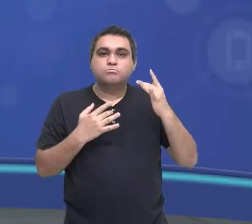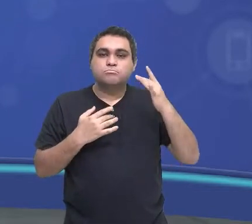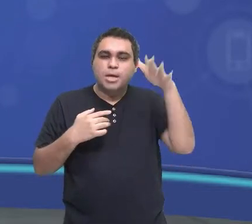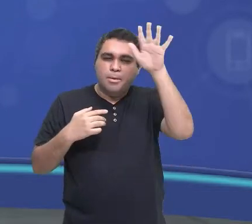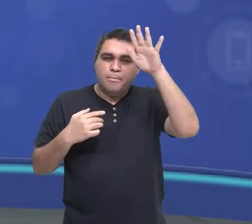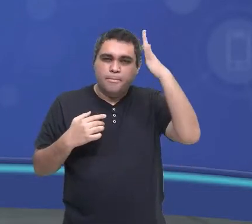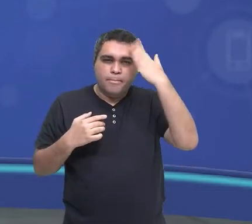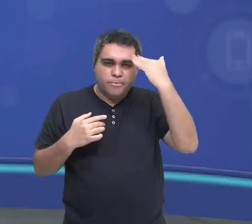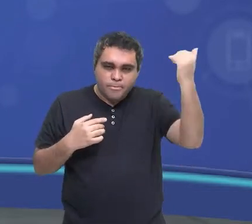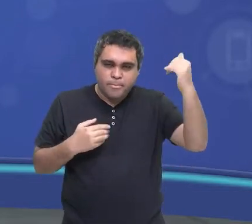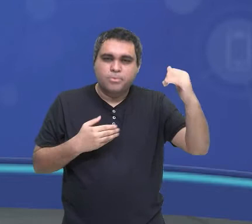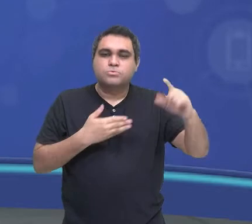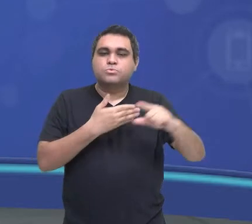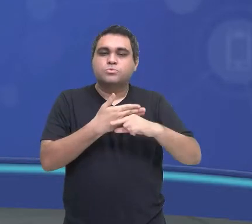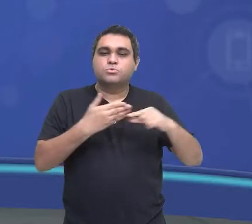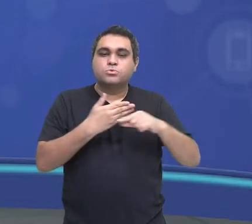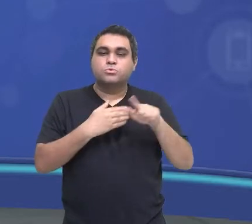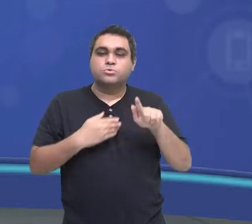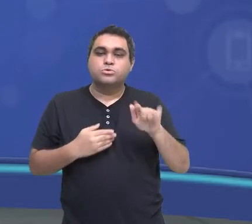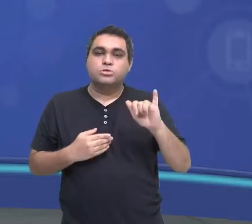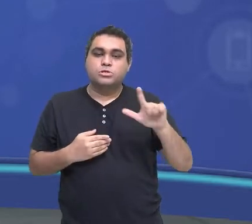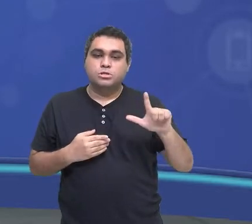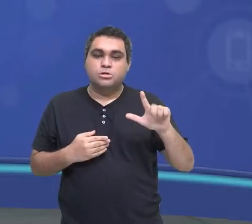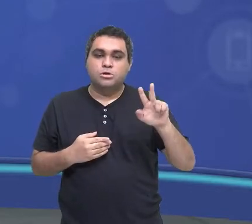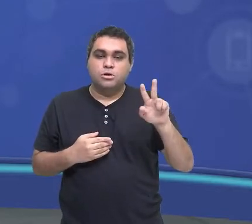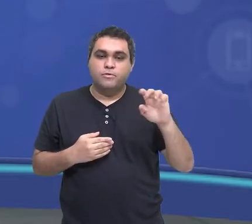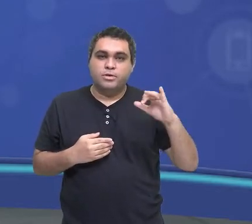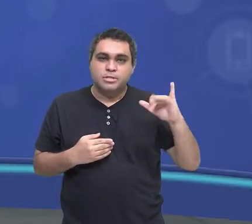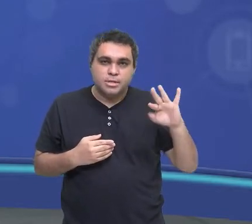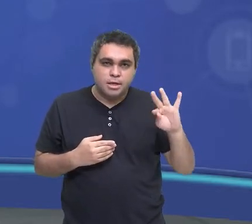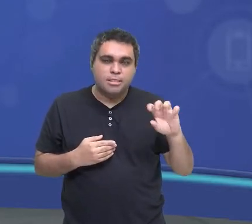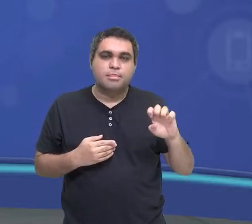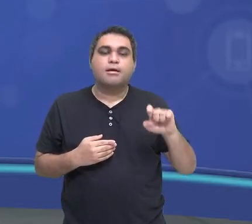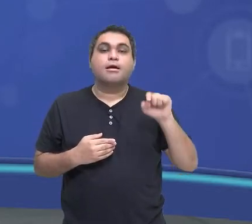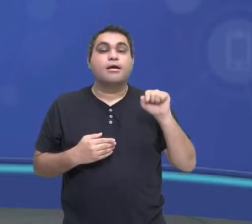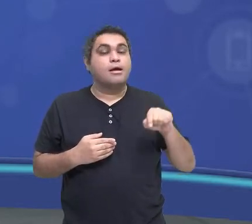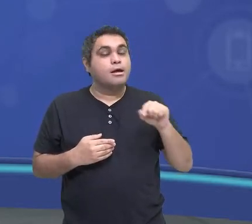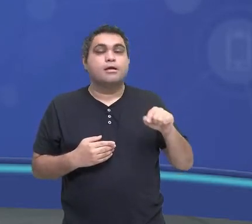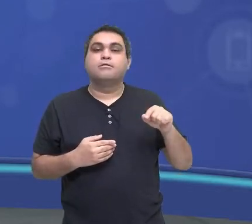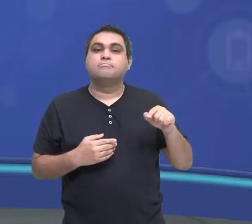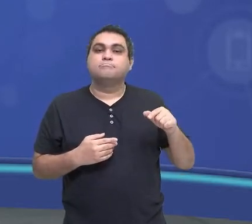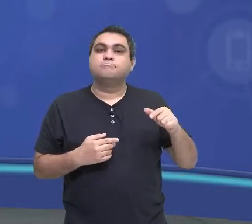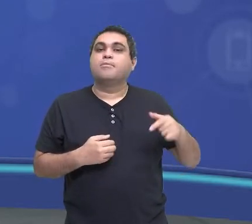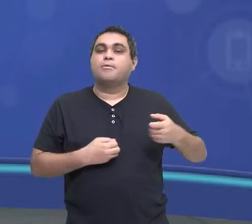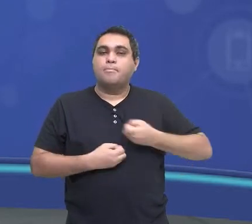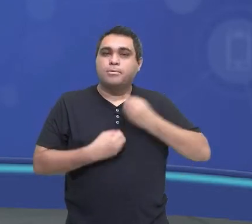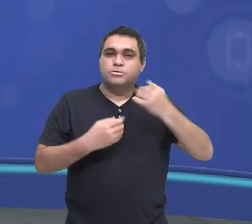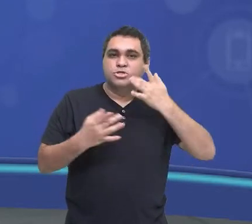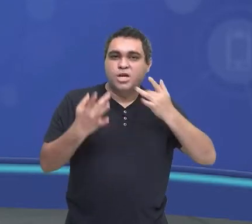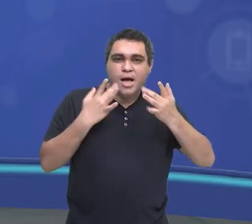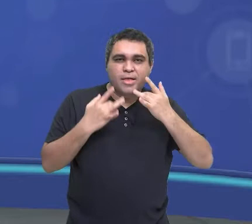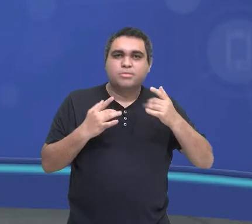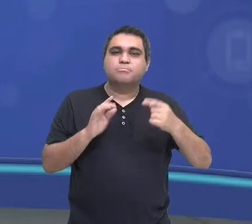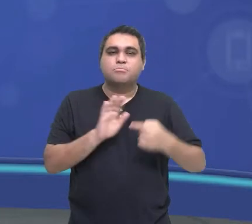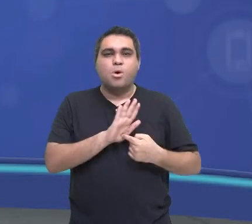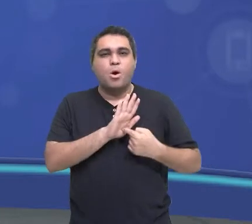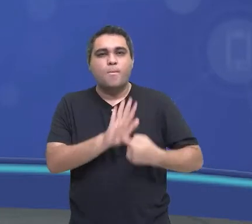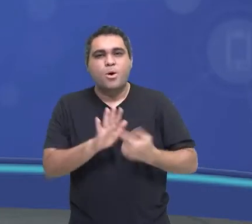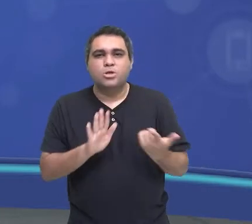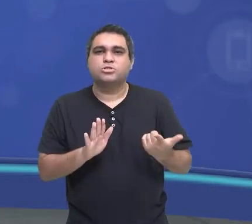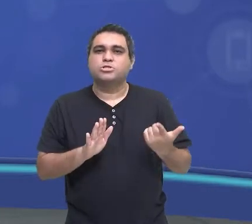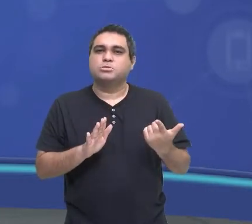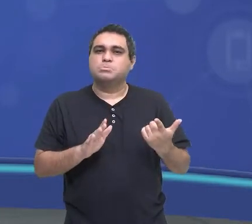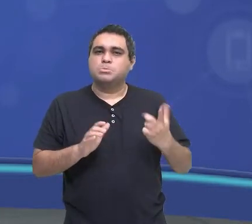características de moral, né, de apresentar a moral nos textos teatrais deles, nos autos, nas farsas e tudo mais,